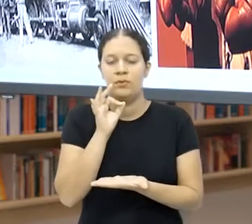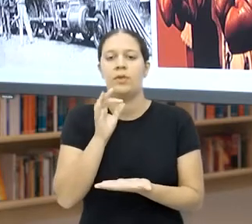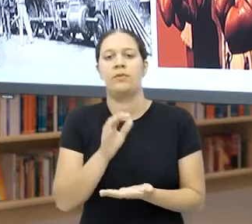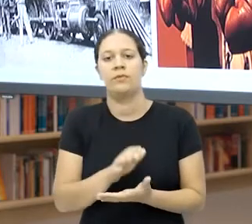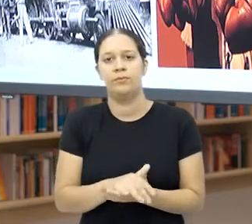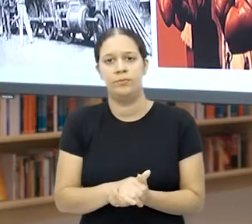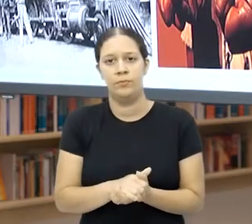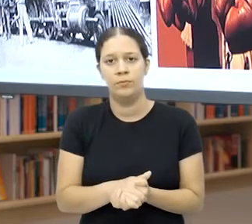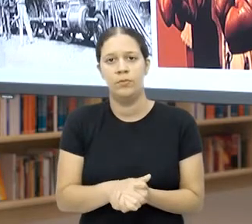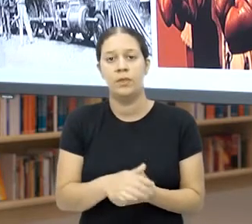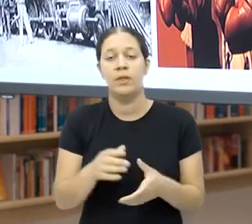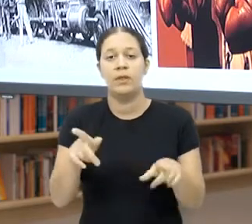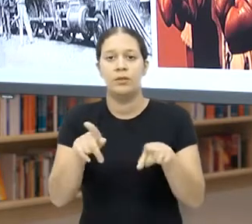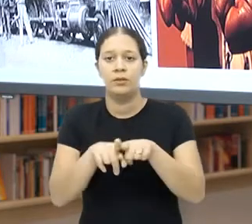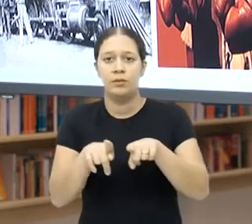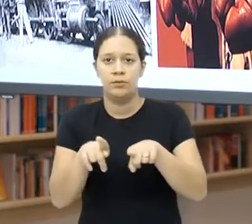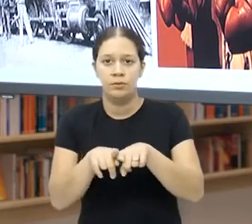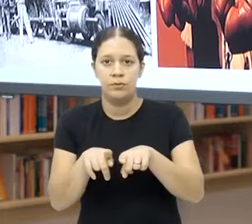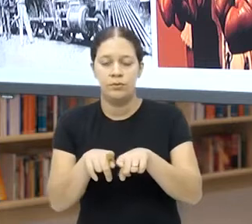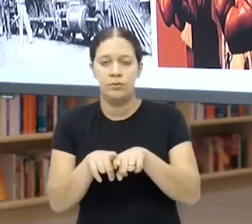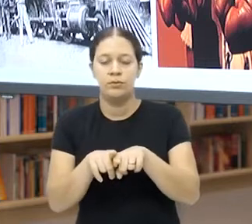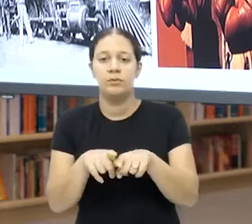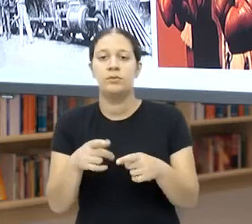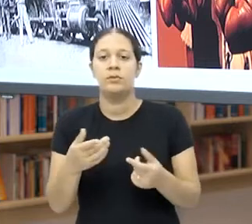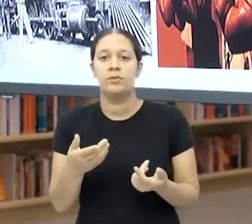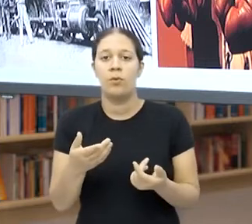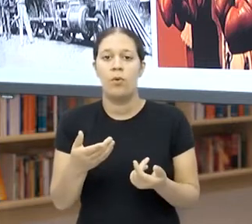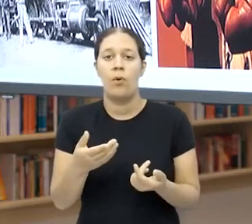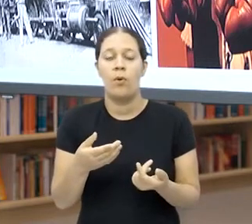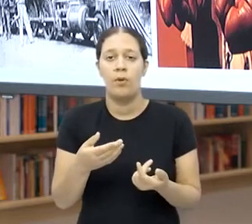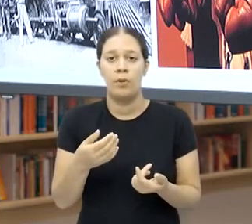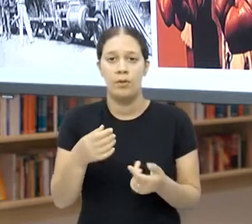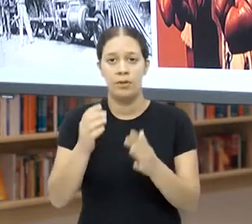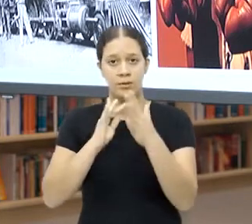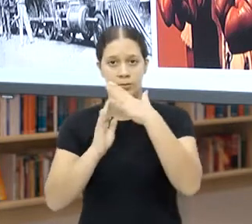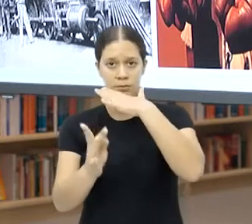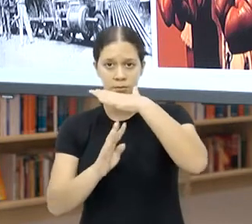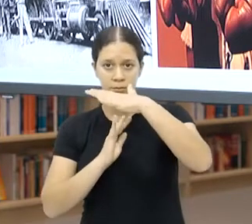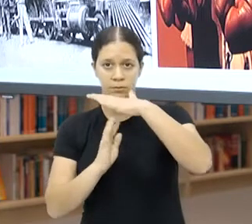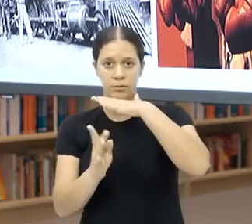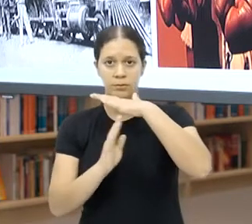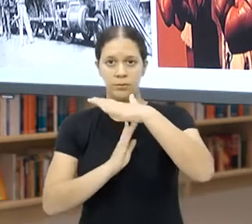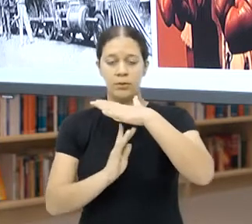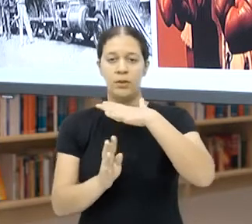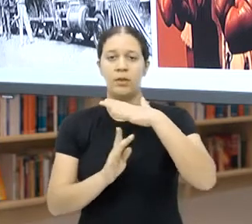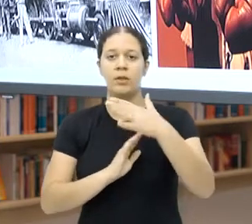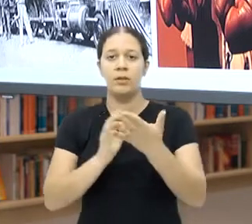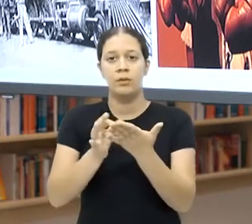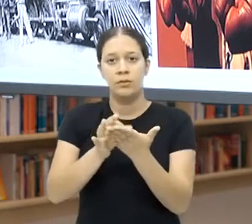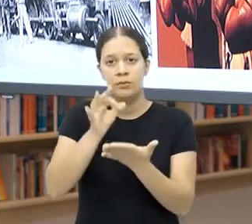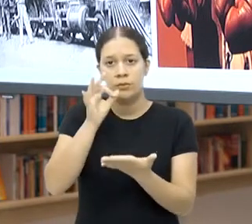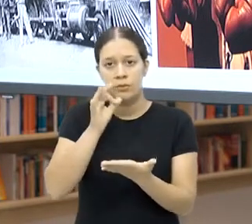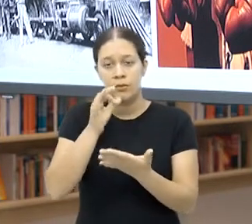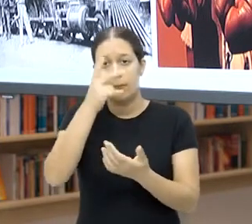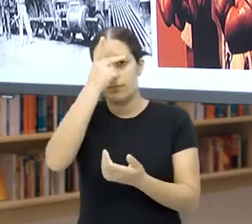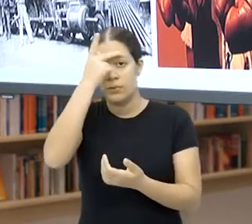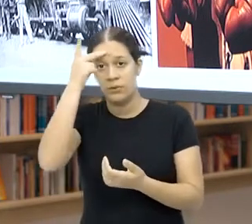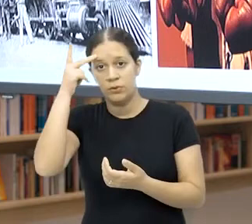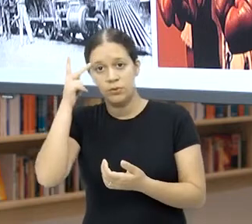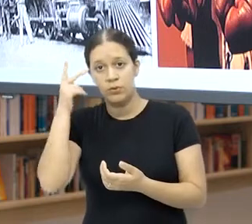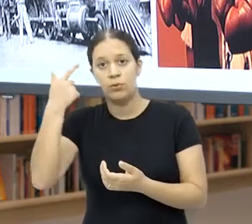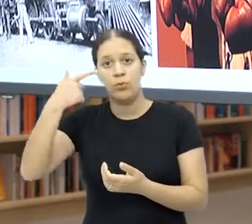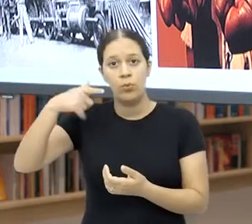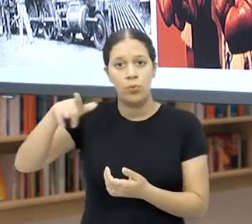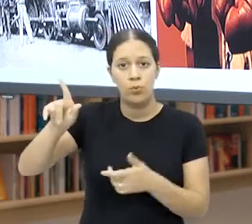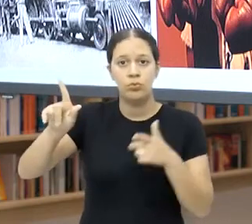do café. E também entra um fator aí, que é a questão dos imigrantes também do café. Vêm pessoas de vários